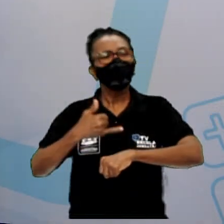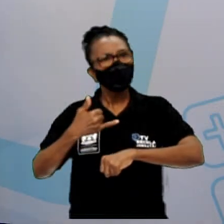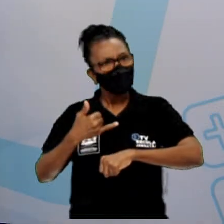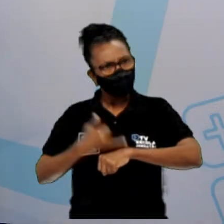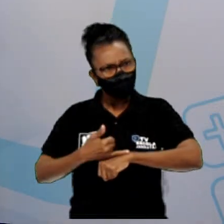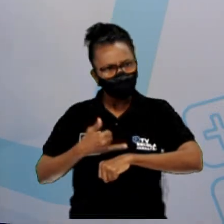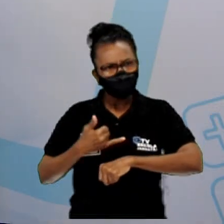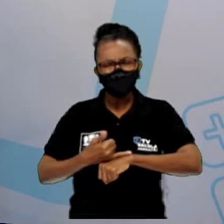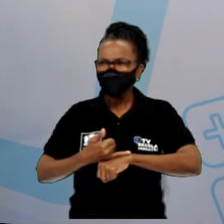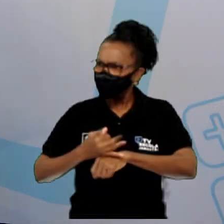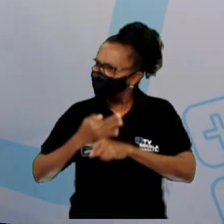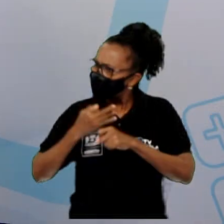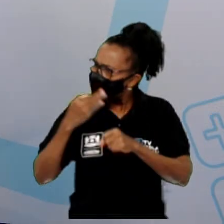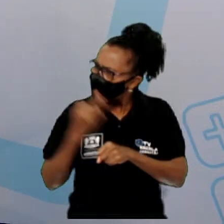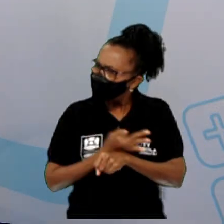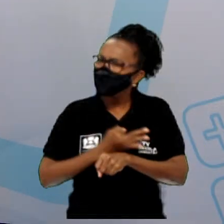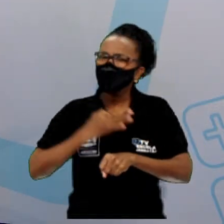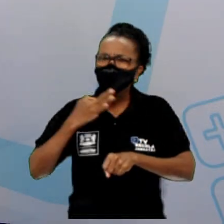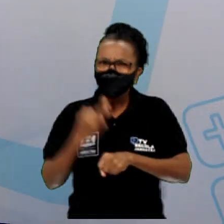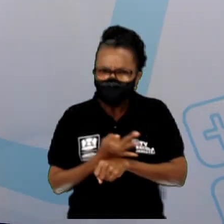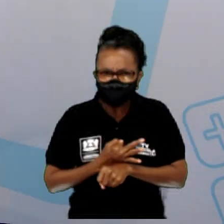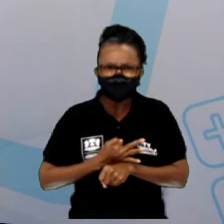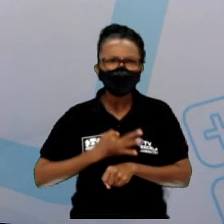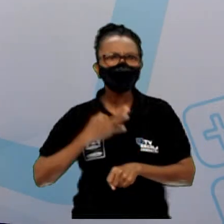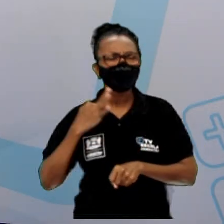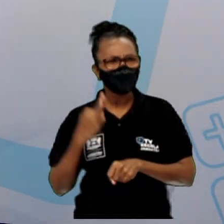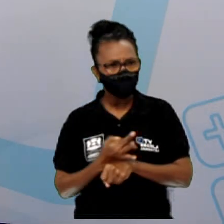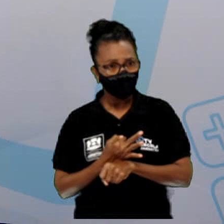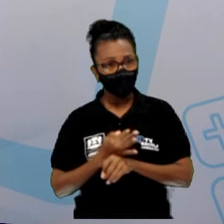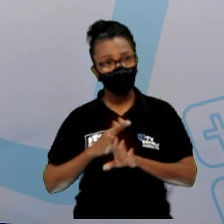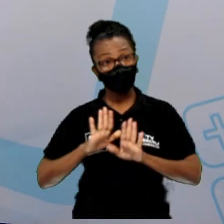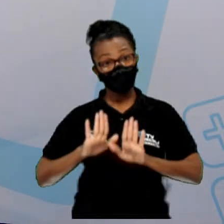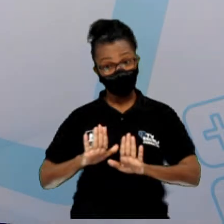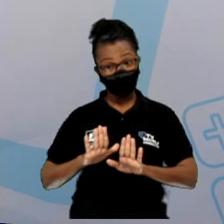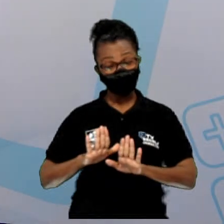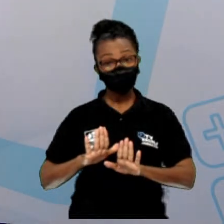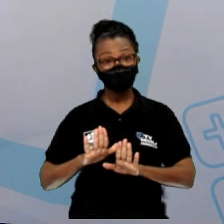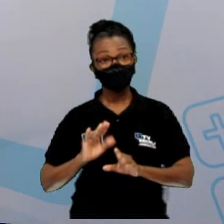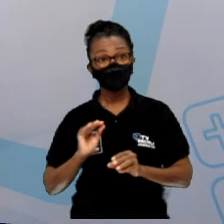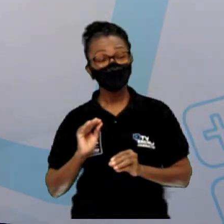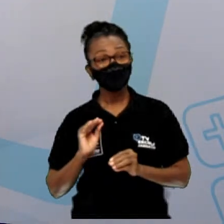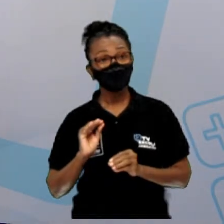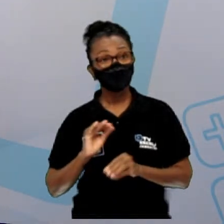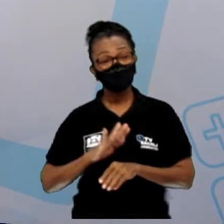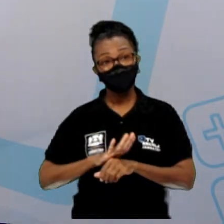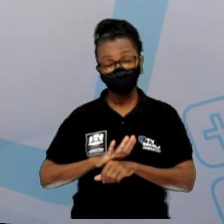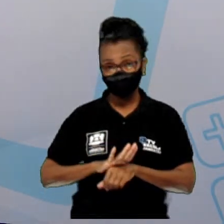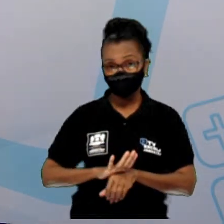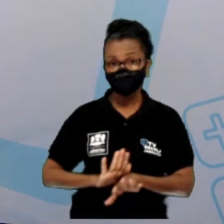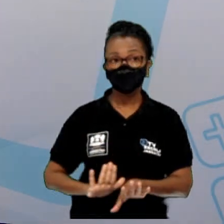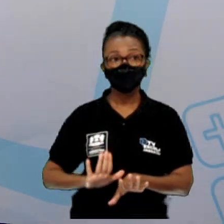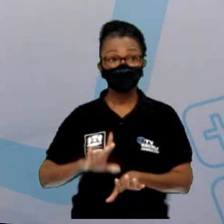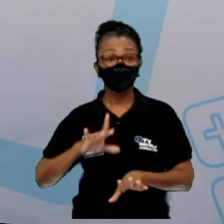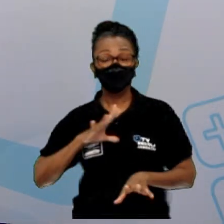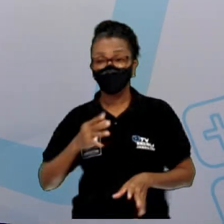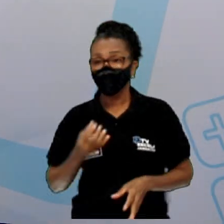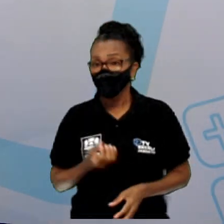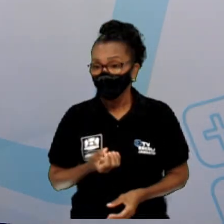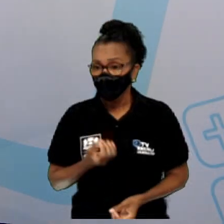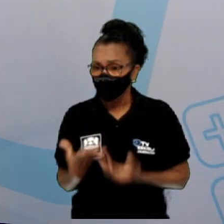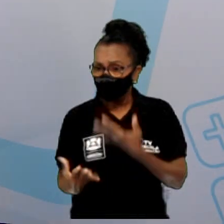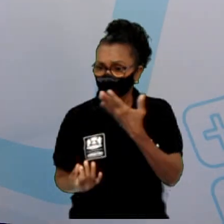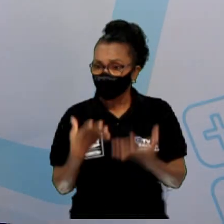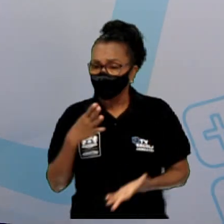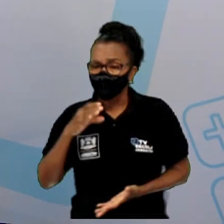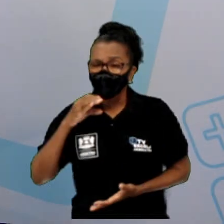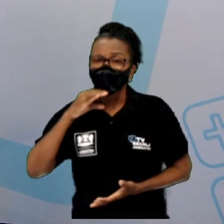altamente resistente. Porém, se ele sofrer, for para alta temperatura, ele